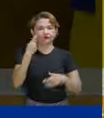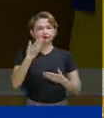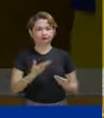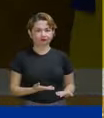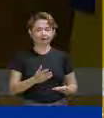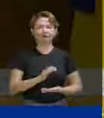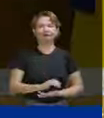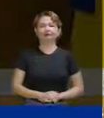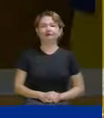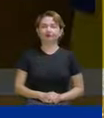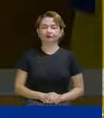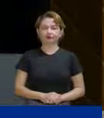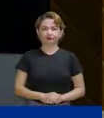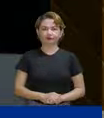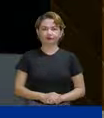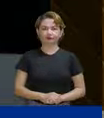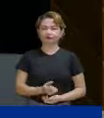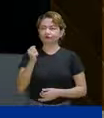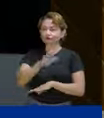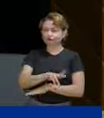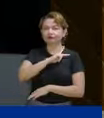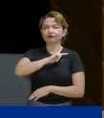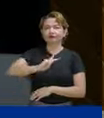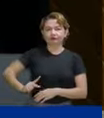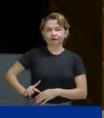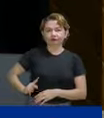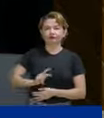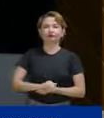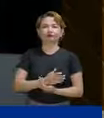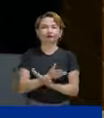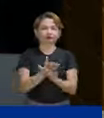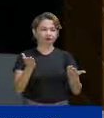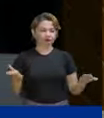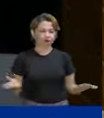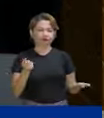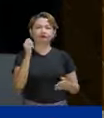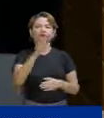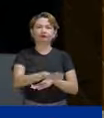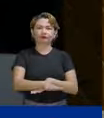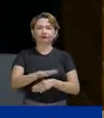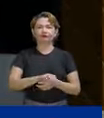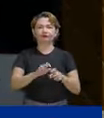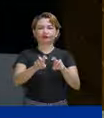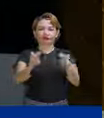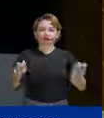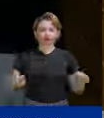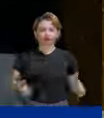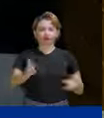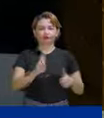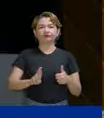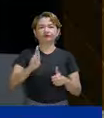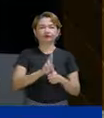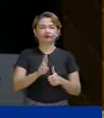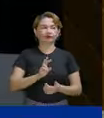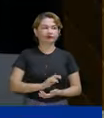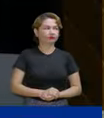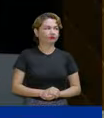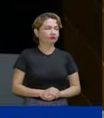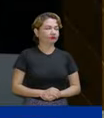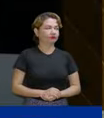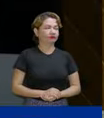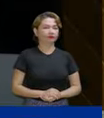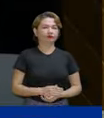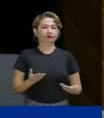com a palavra. Boa tarde, senhor presidente. Boa tarde, colegas, nobre procurador. Foco no